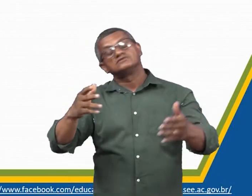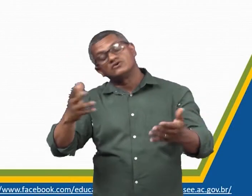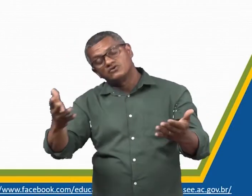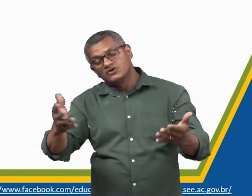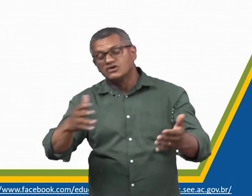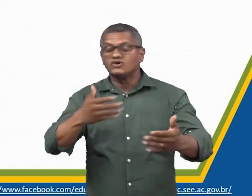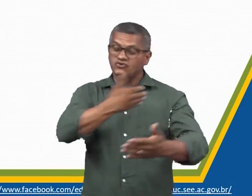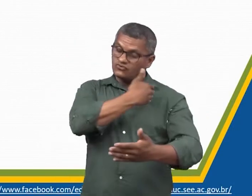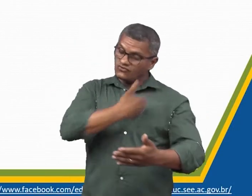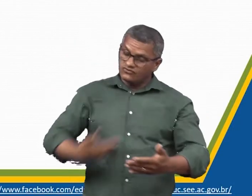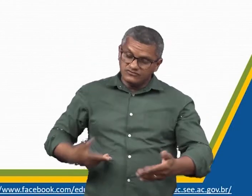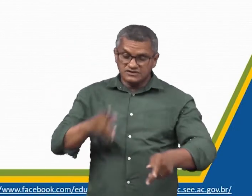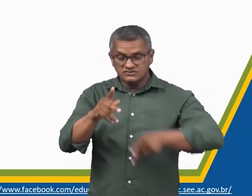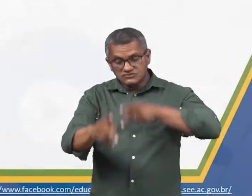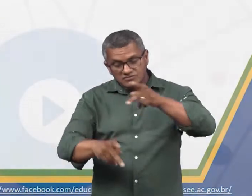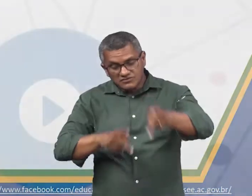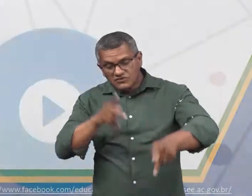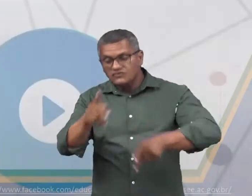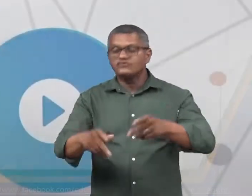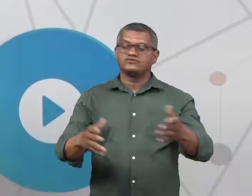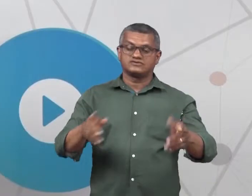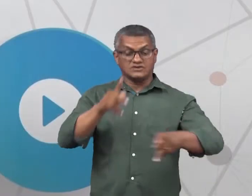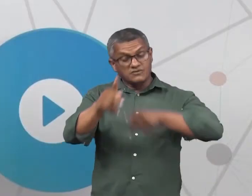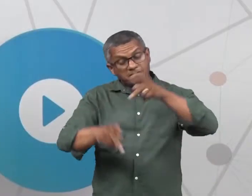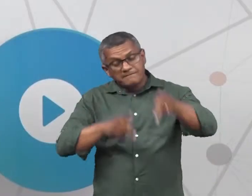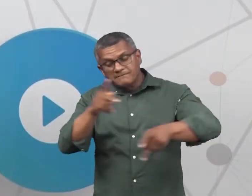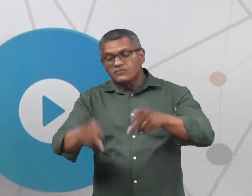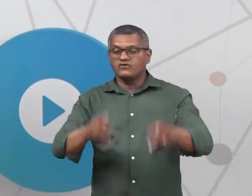povo e para o povo.